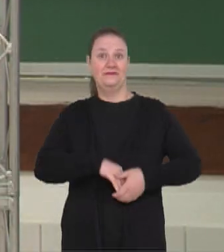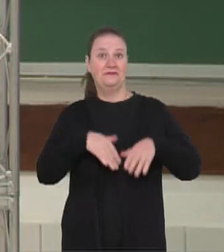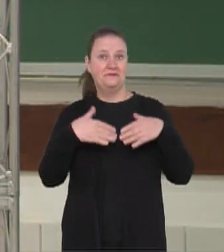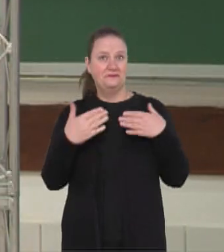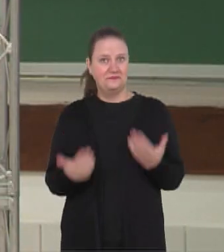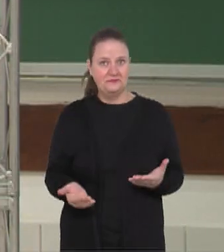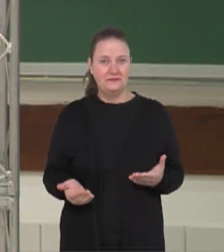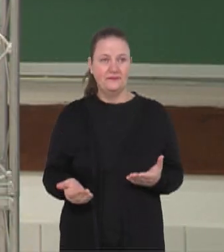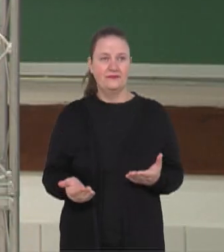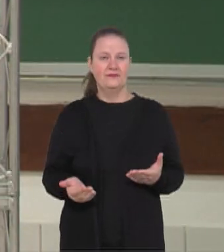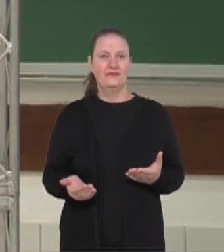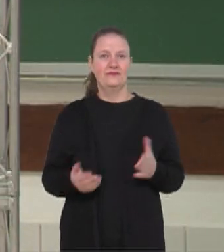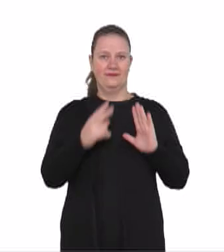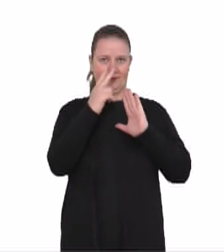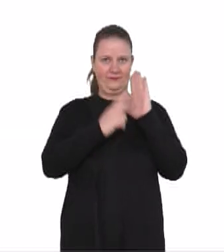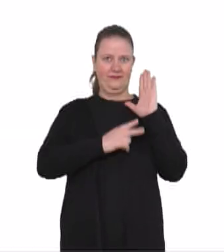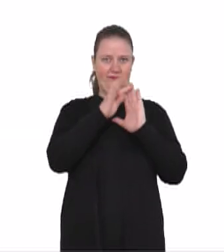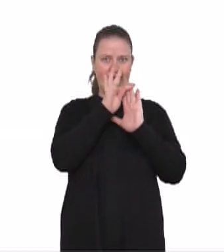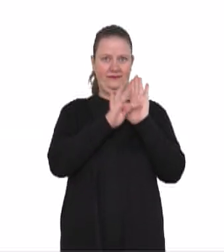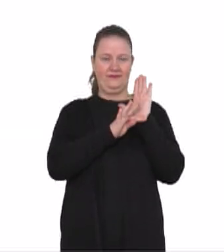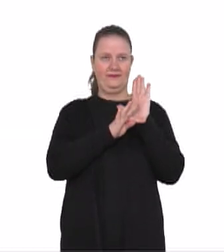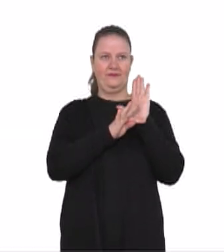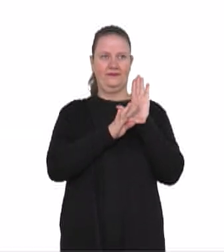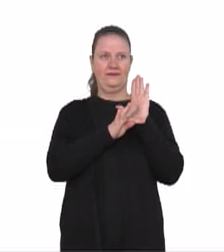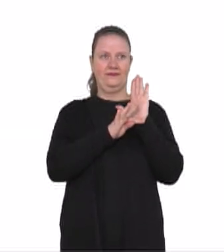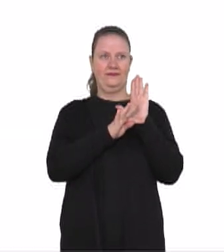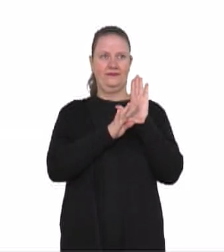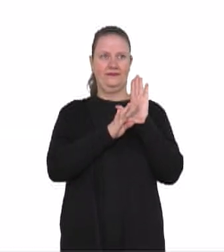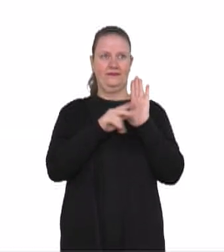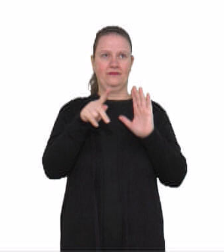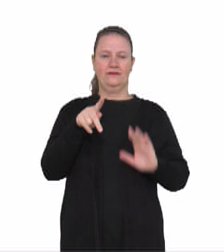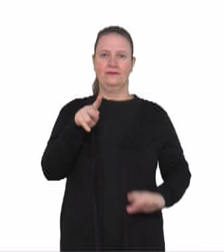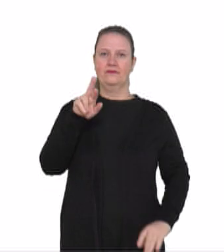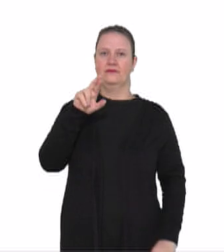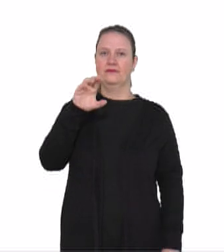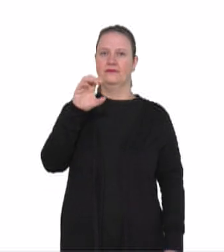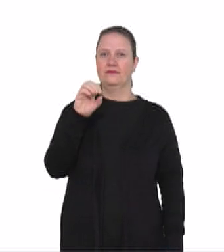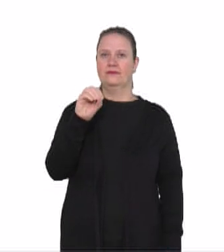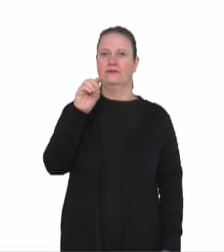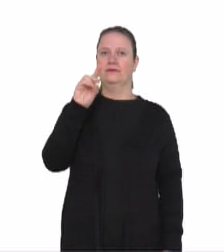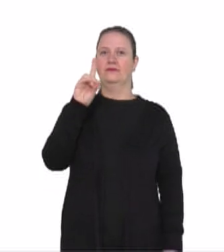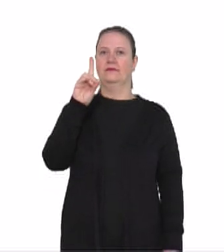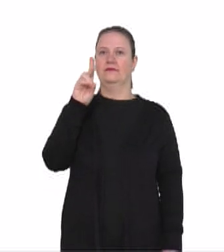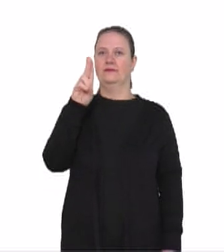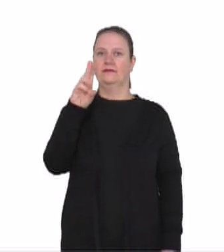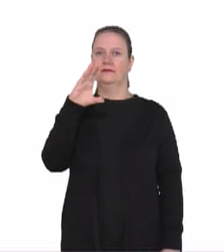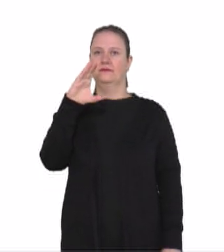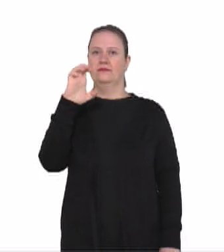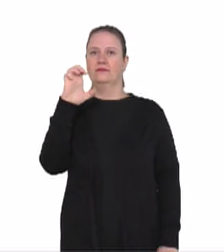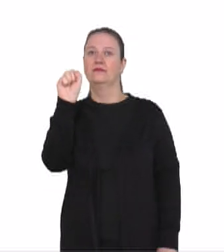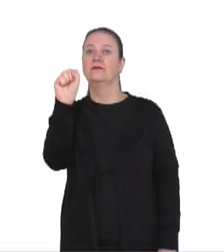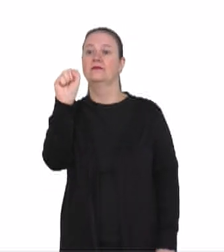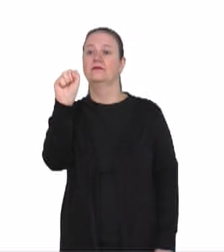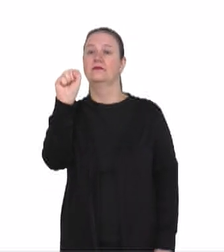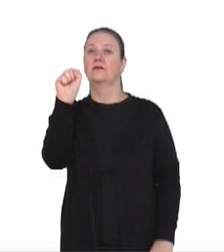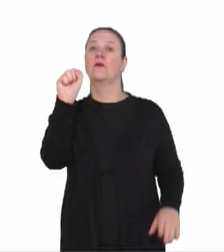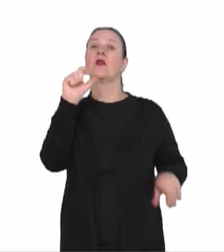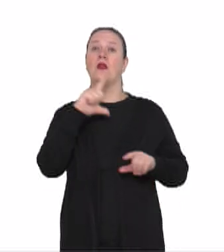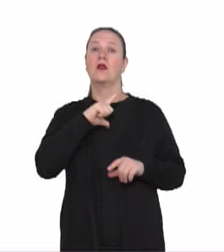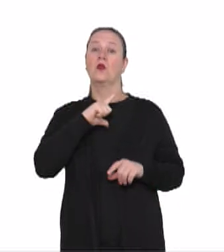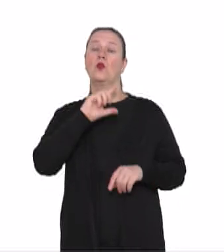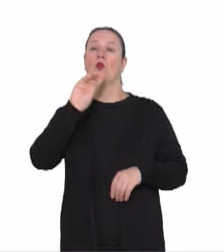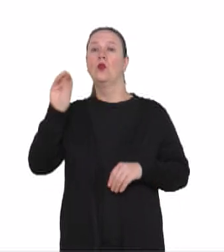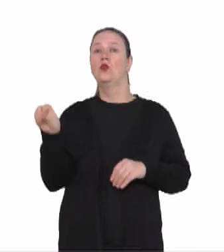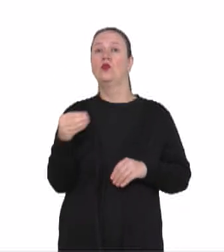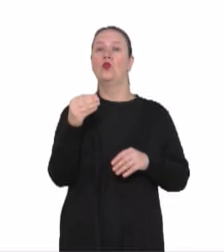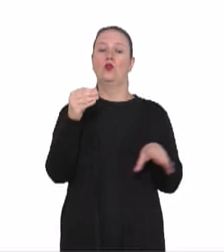Então, the average household produces. A gente vê que eu acrescentei o Szinho ali no final do verbo. Então, a